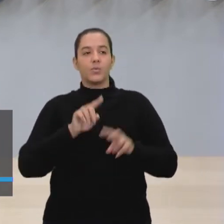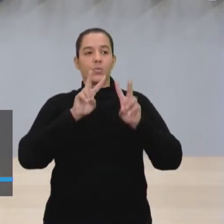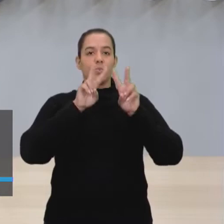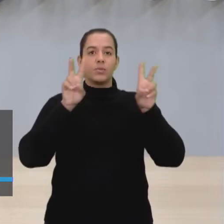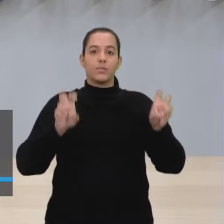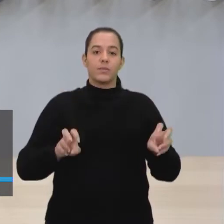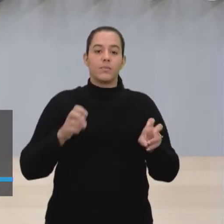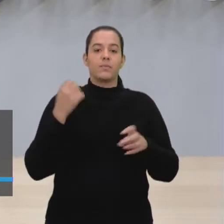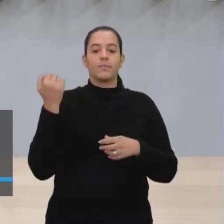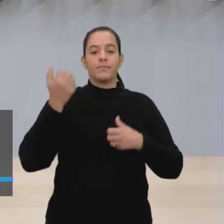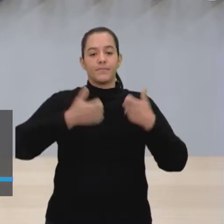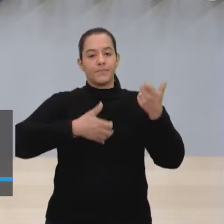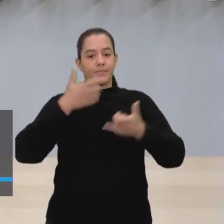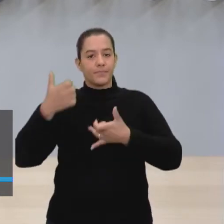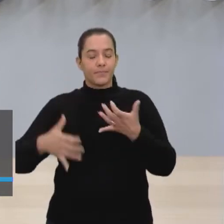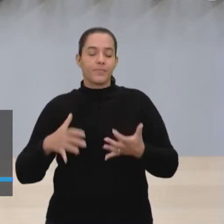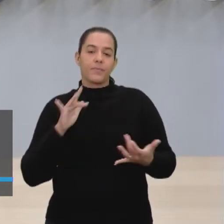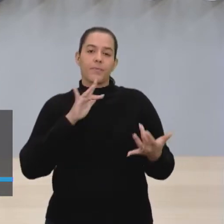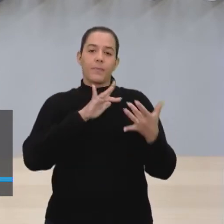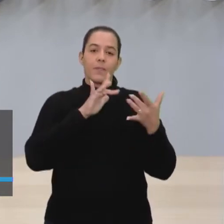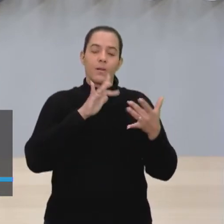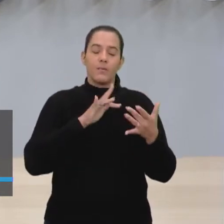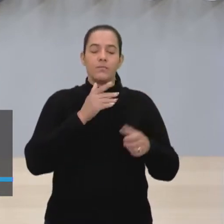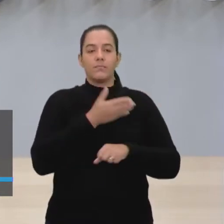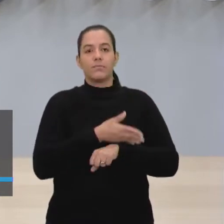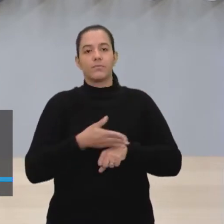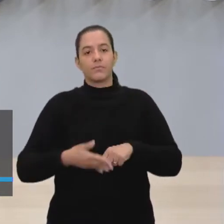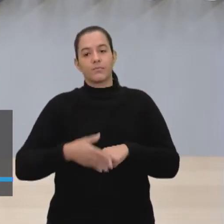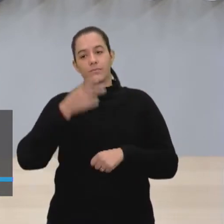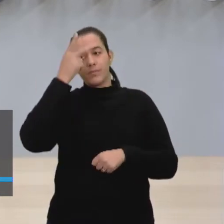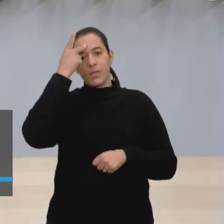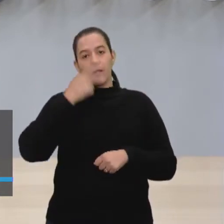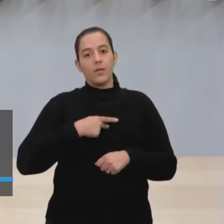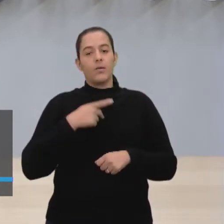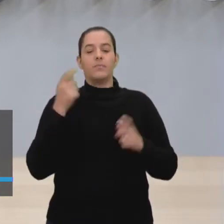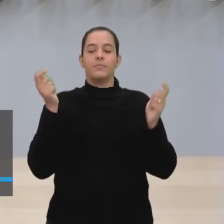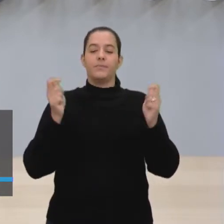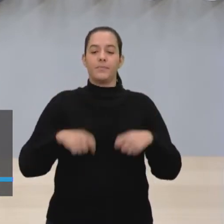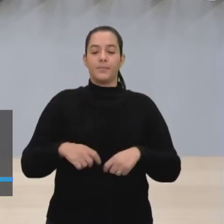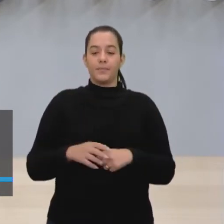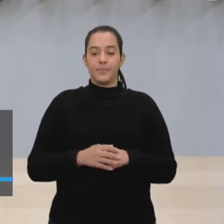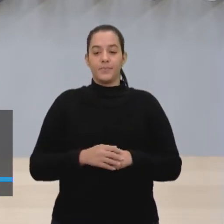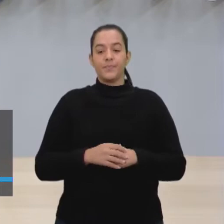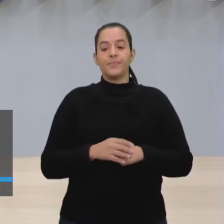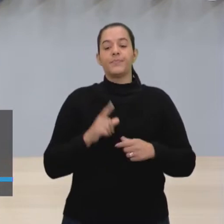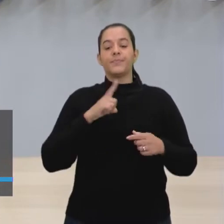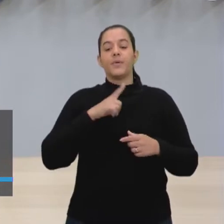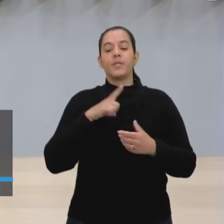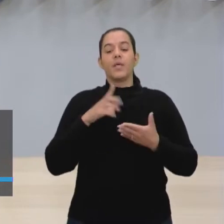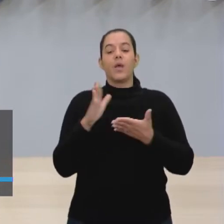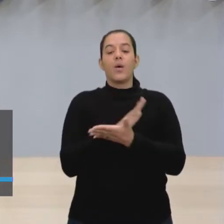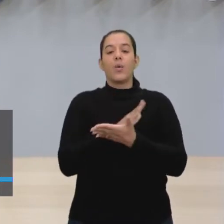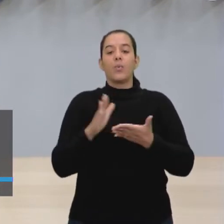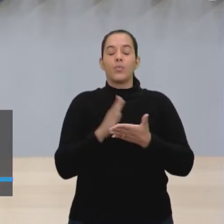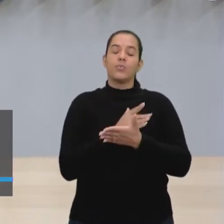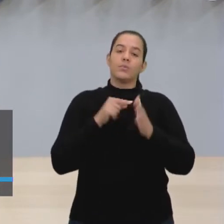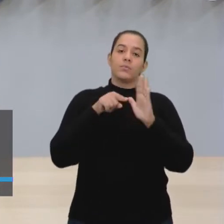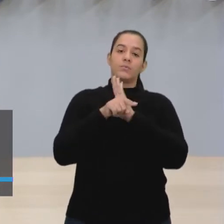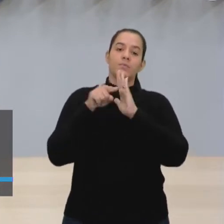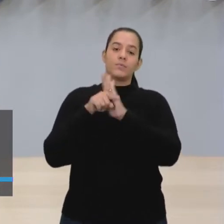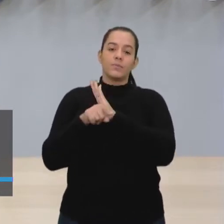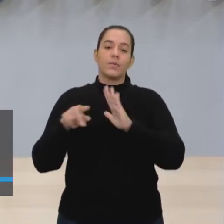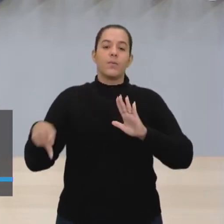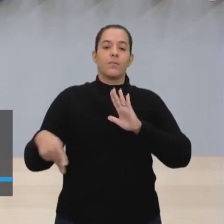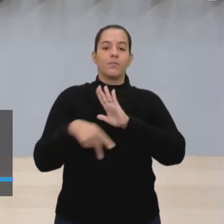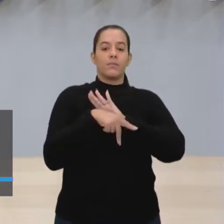totalmente mais íntima, mais pessoal, né? Então a gente vai ter ali questões relacionadas à comunidade, de tratar de